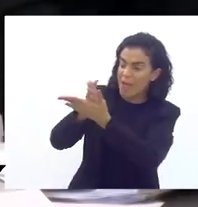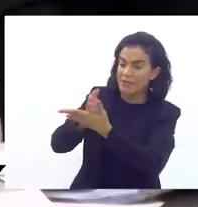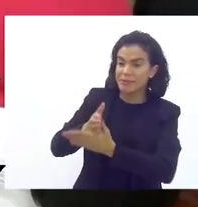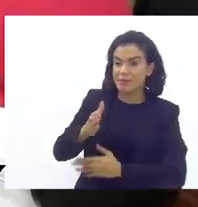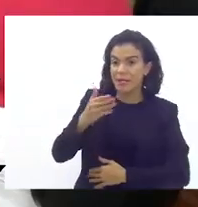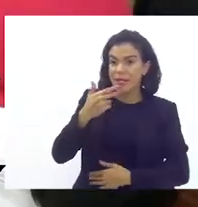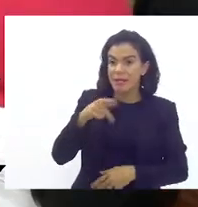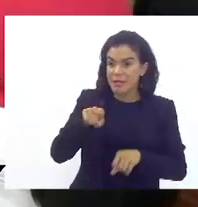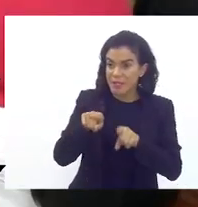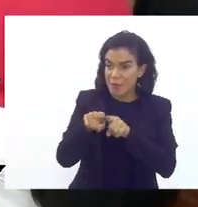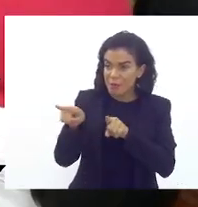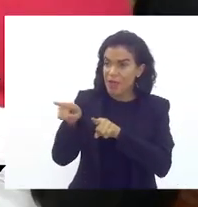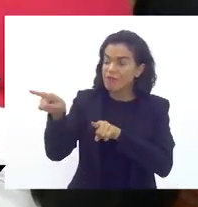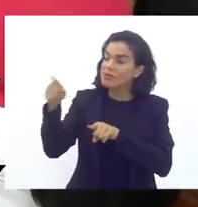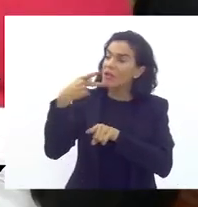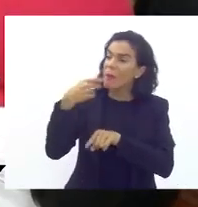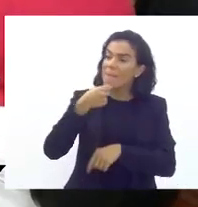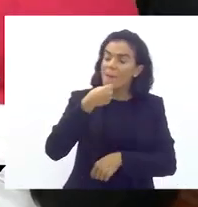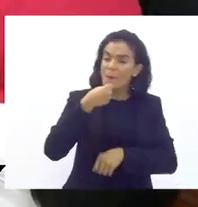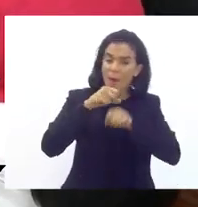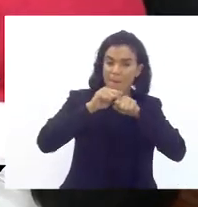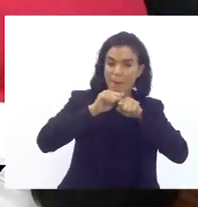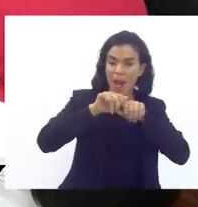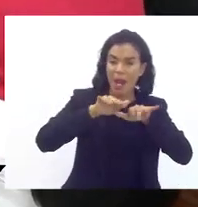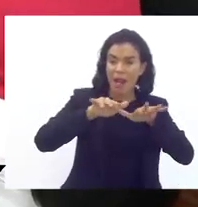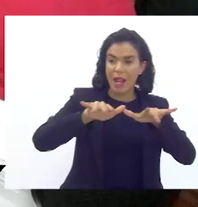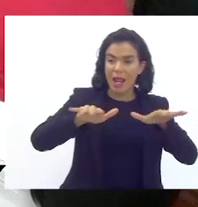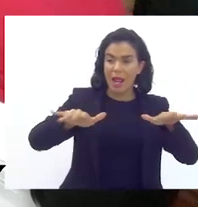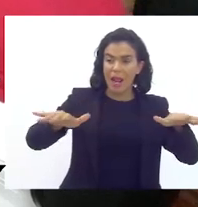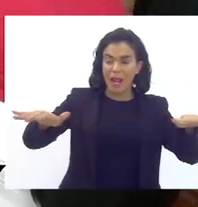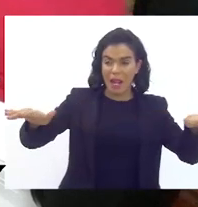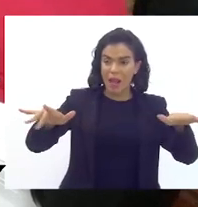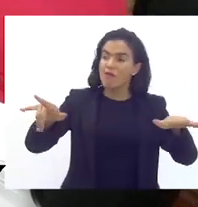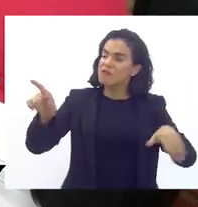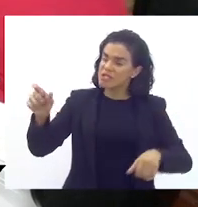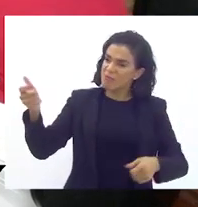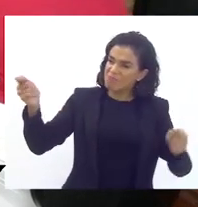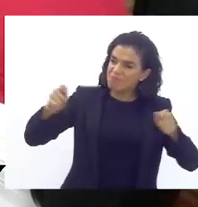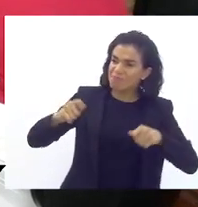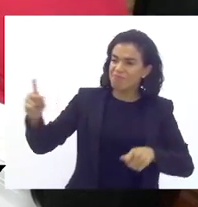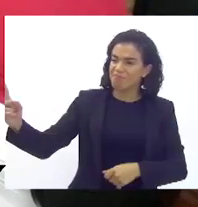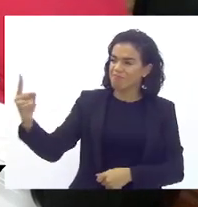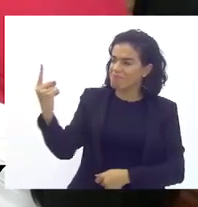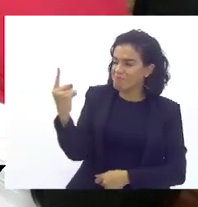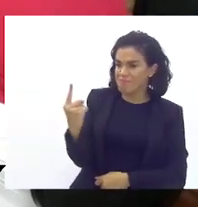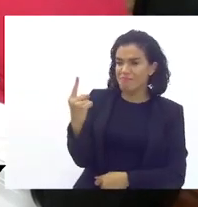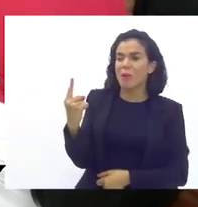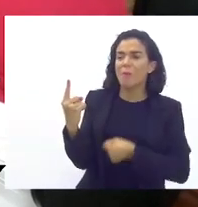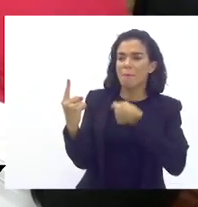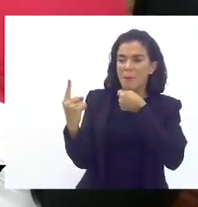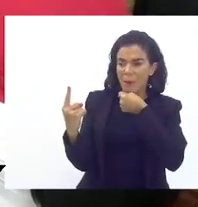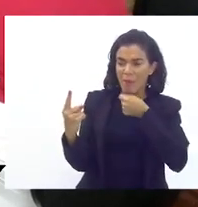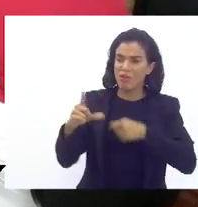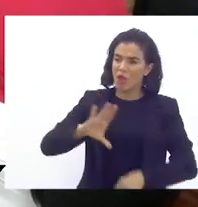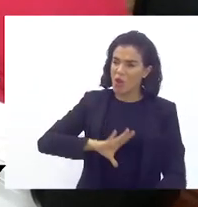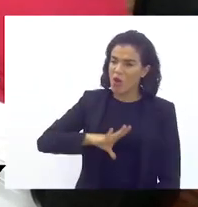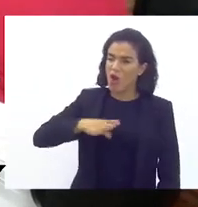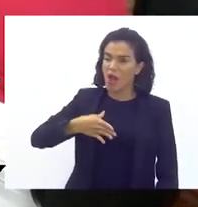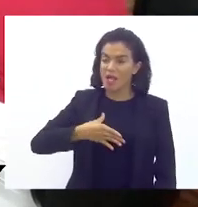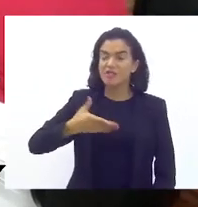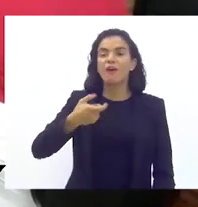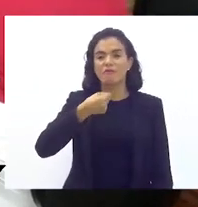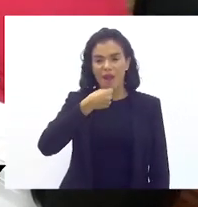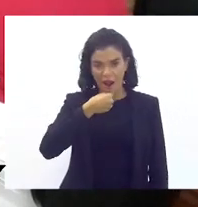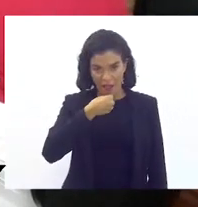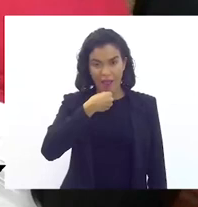dirigindo essas centenas que não estão aqui presentes mas você pode vir teve essa disponibilidade teve essa coragem e